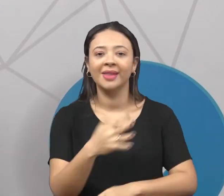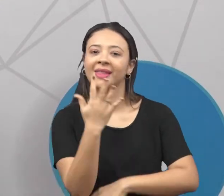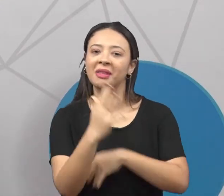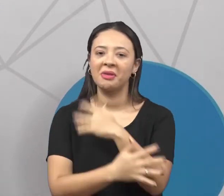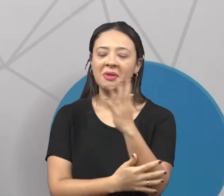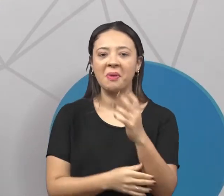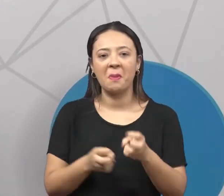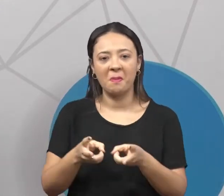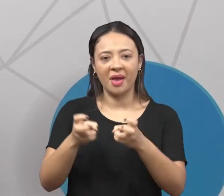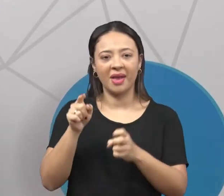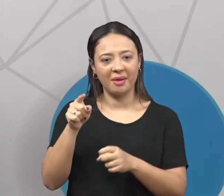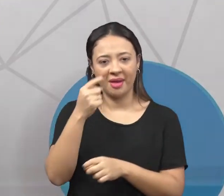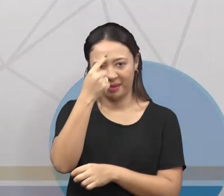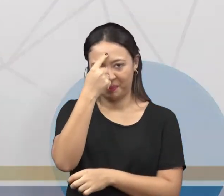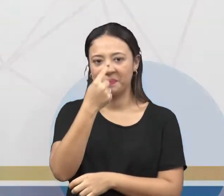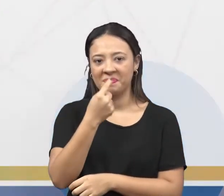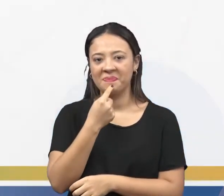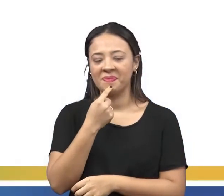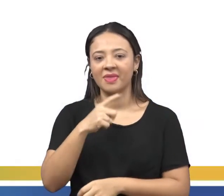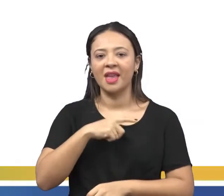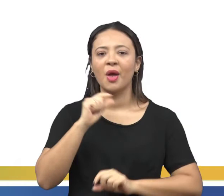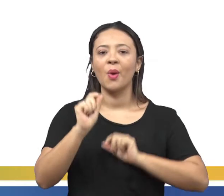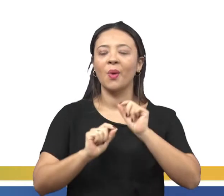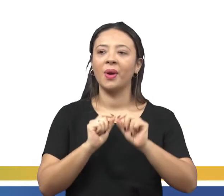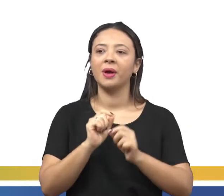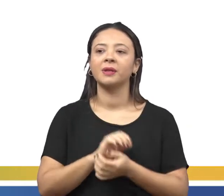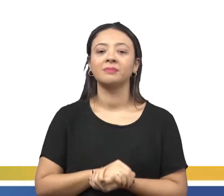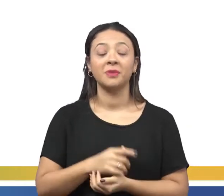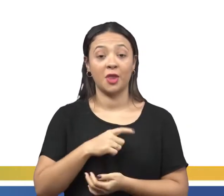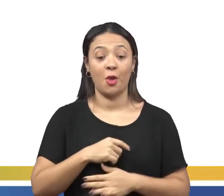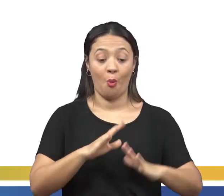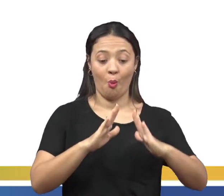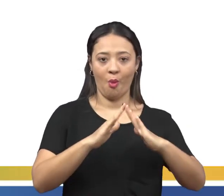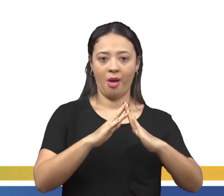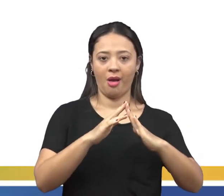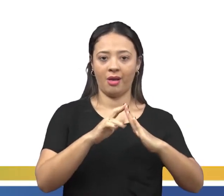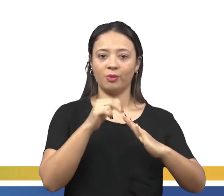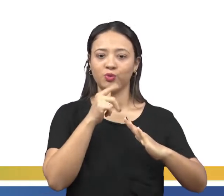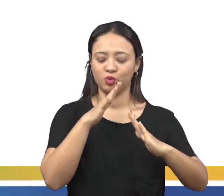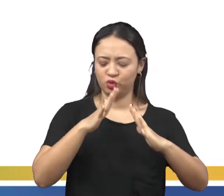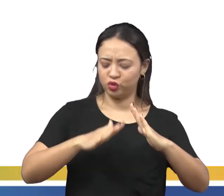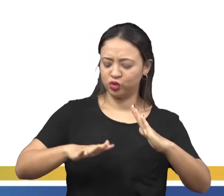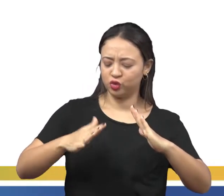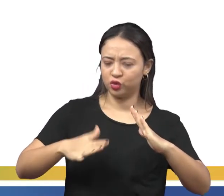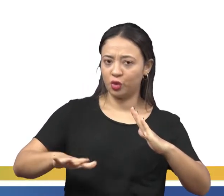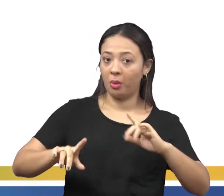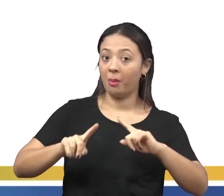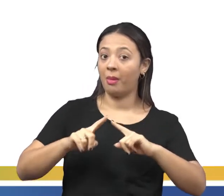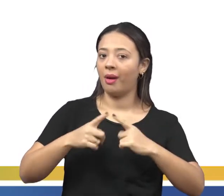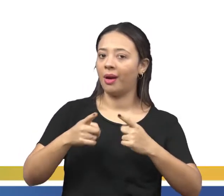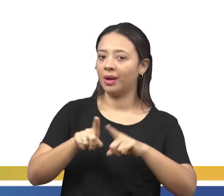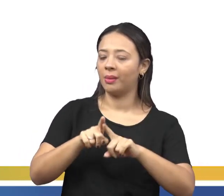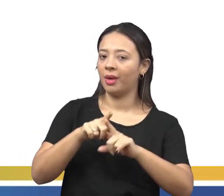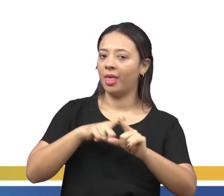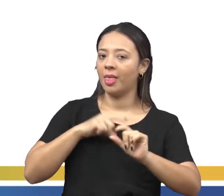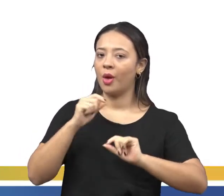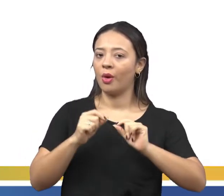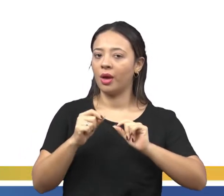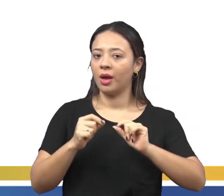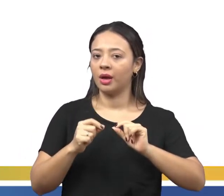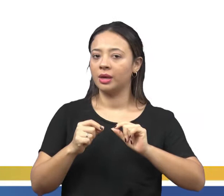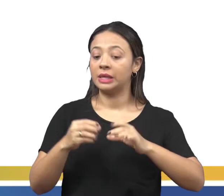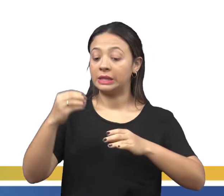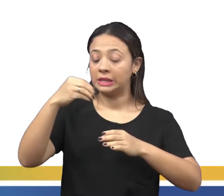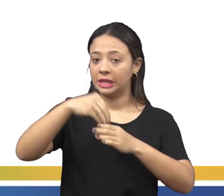observar na imagem de uma casa às margens de um rio, uma comunidade ribeirinha, a gente pode observar que dentro